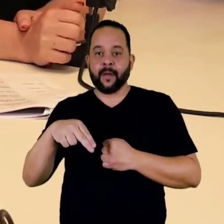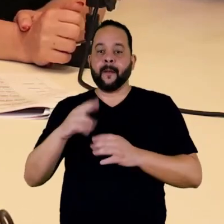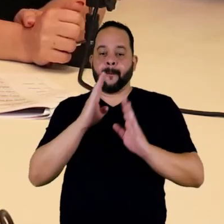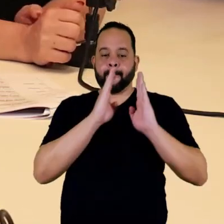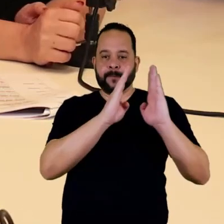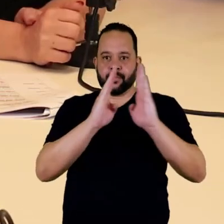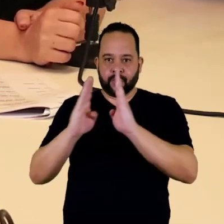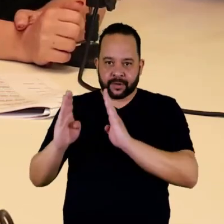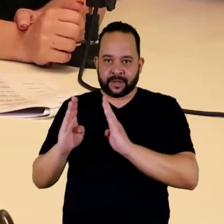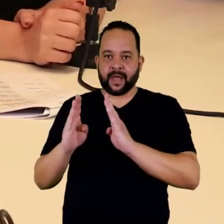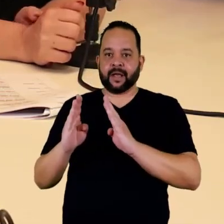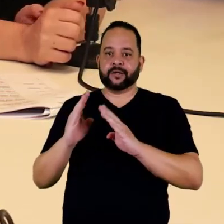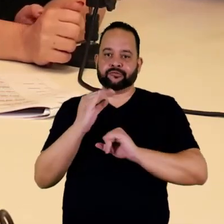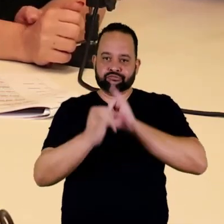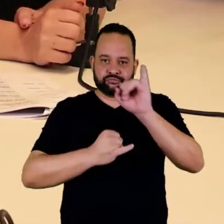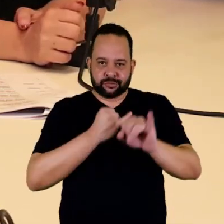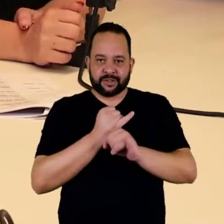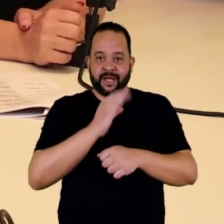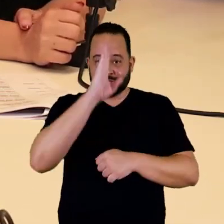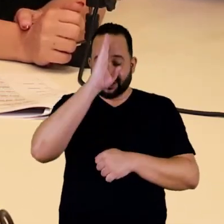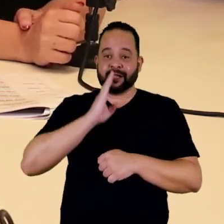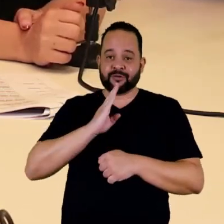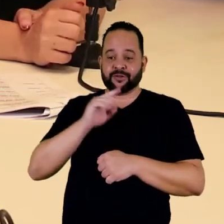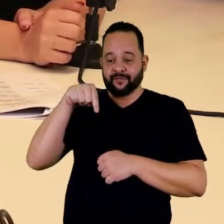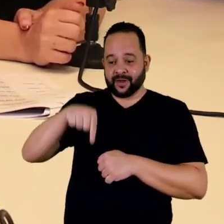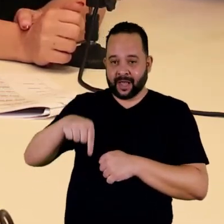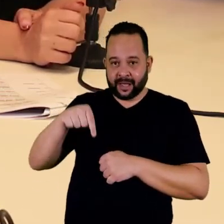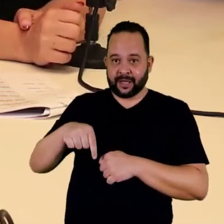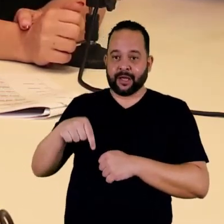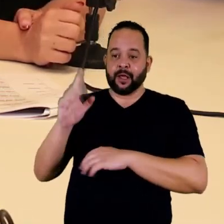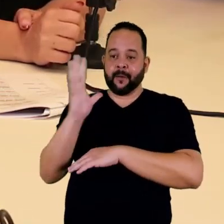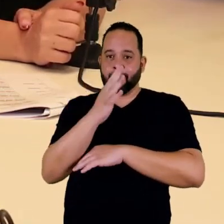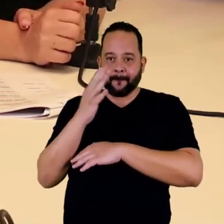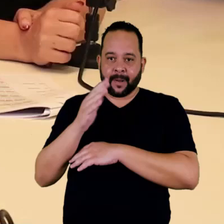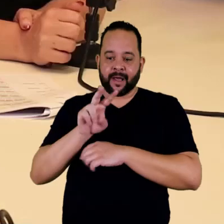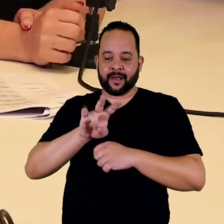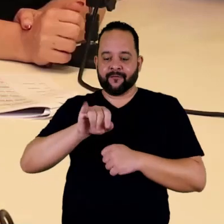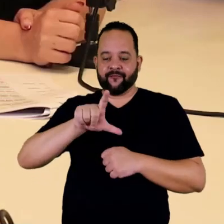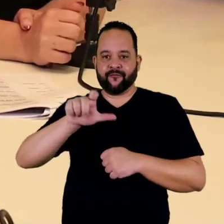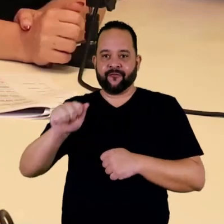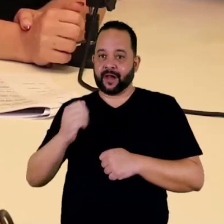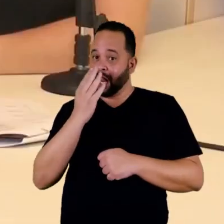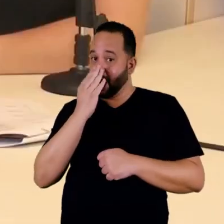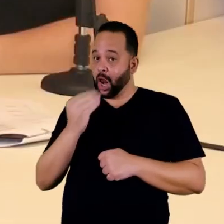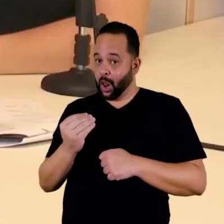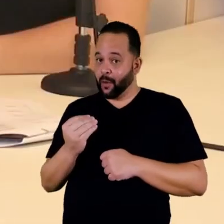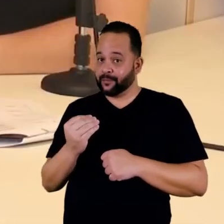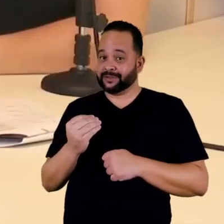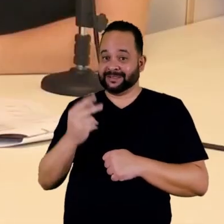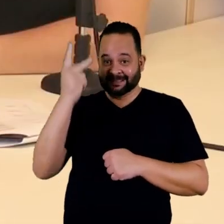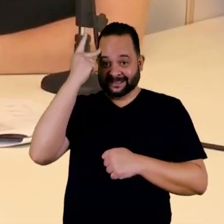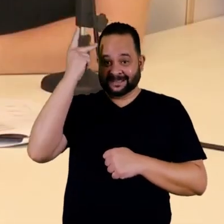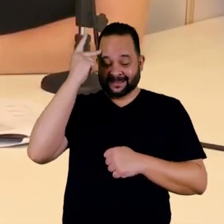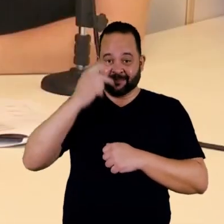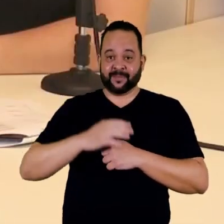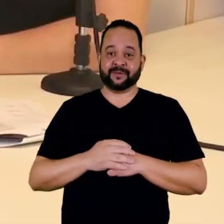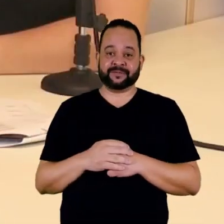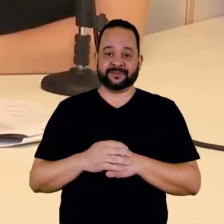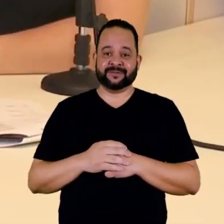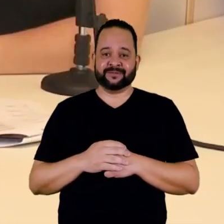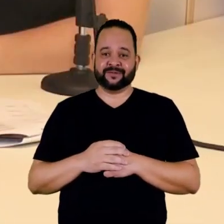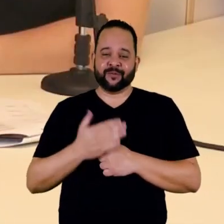de São Paulo que fica na bvl a biblioteca Parque Vila Lobos também em São Paulo vamos começar é claro